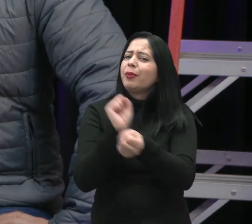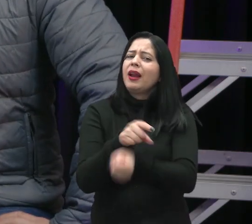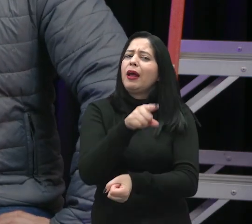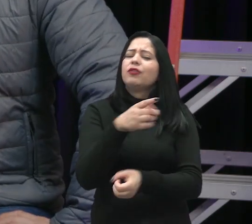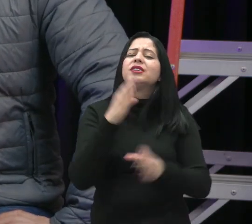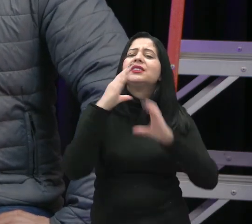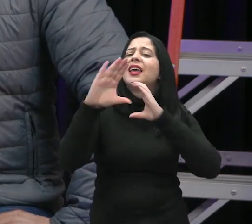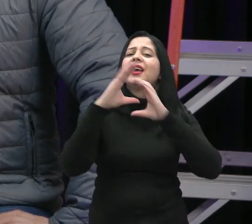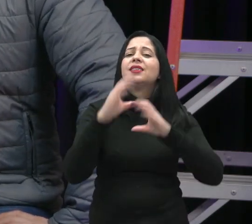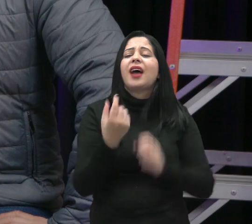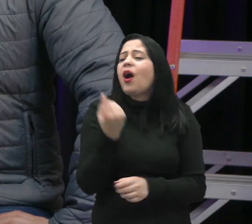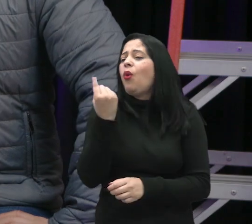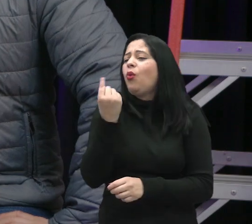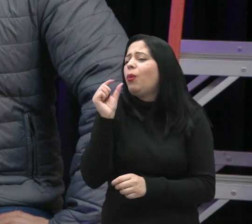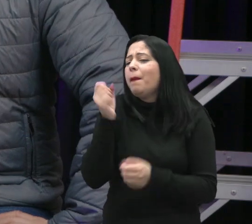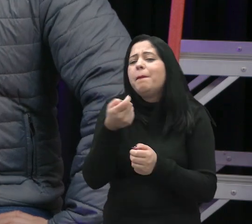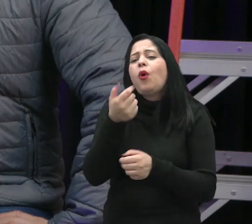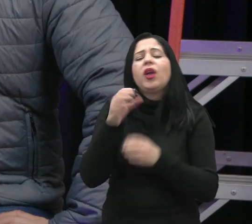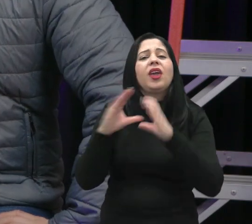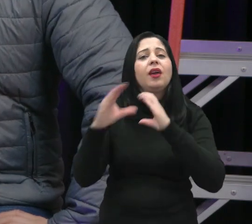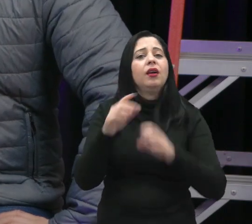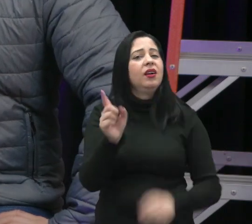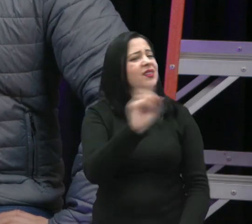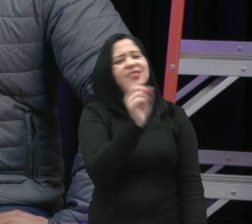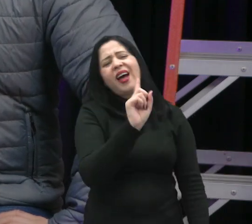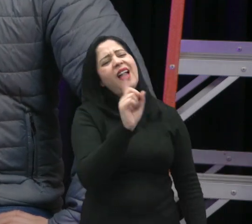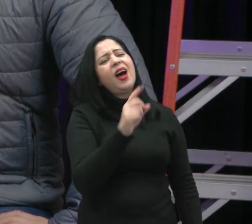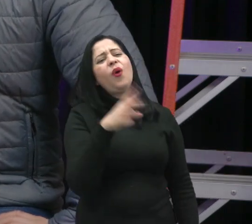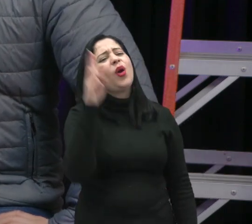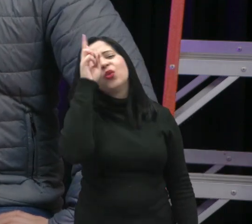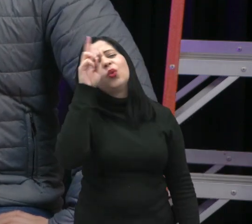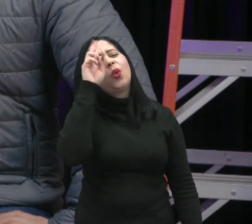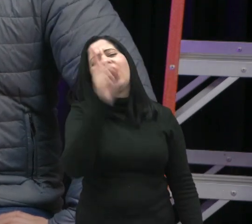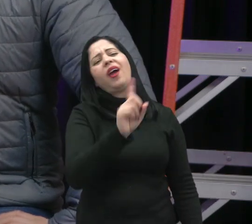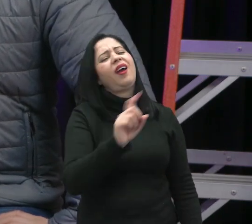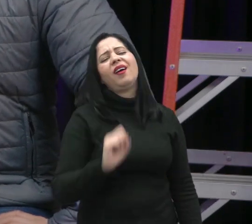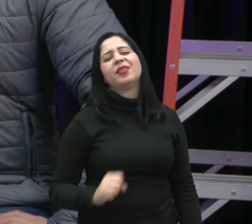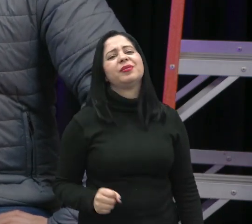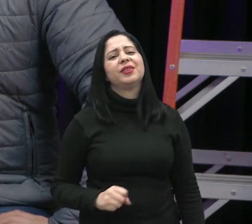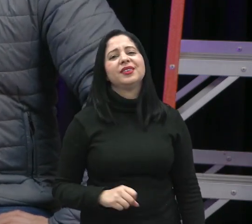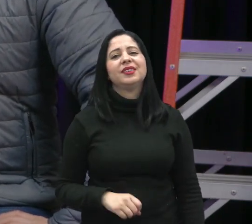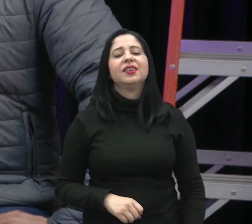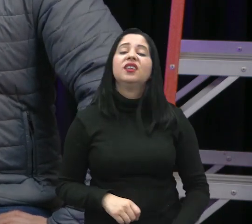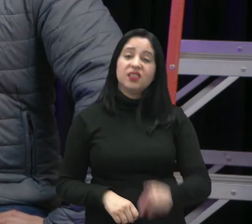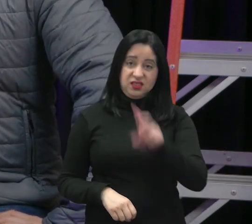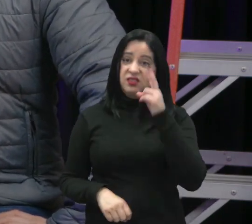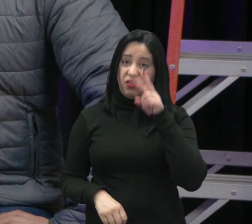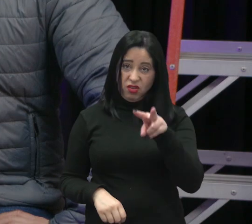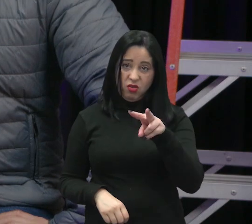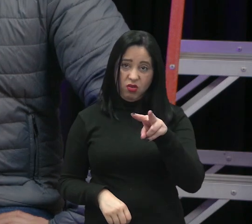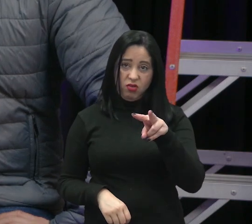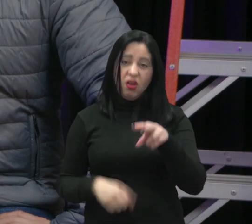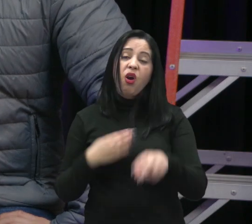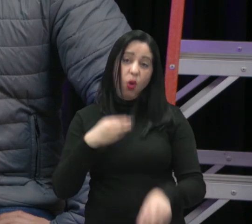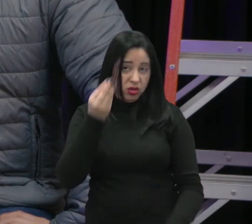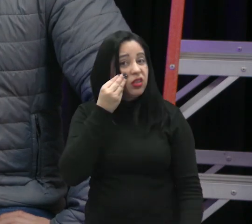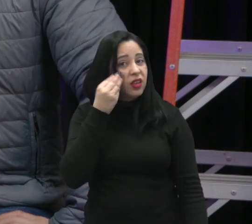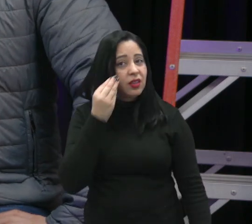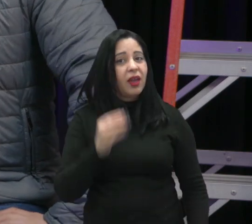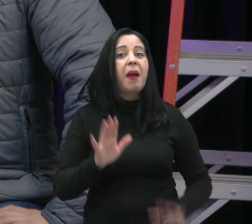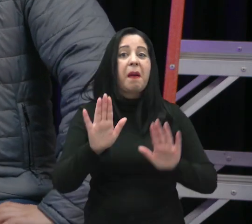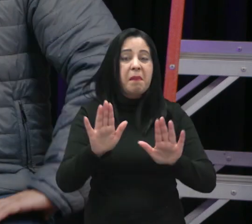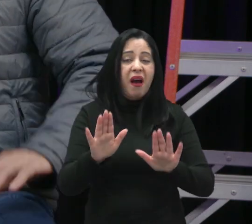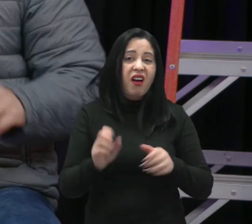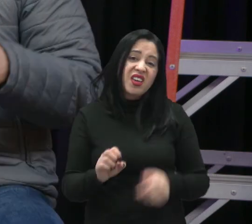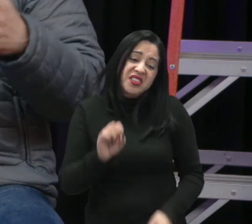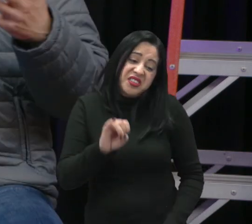primeiro bloco. Um versinho, não vai cantar, não né? Não vou cantar, não lembro, Thiago. Tudo bem, vocês viram que eu tentei. Perdão.